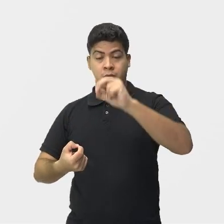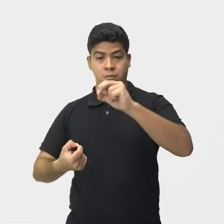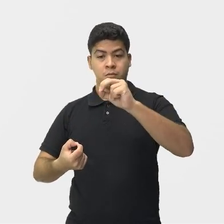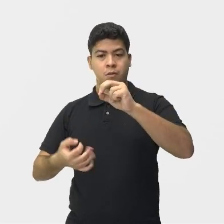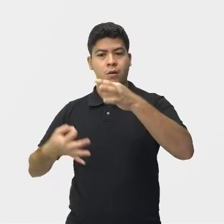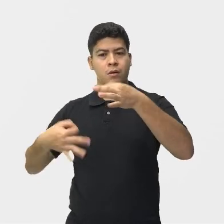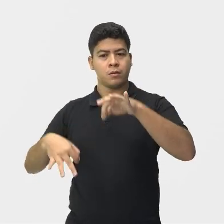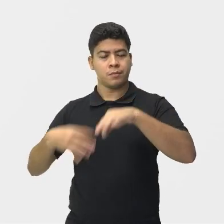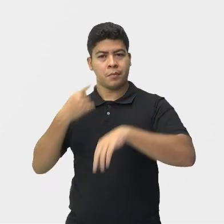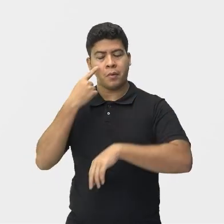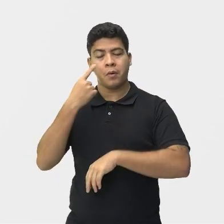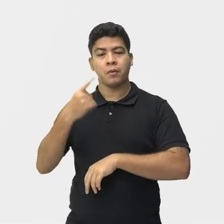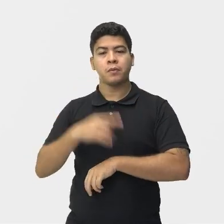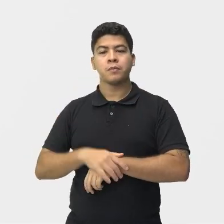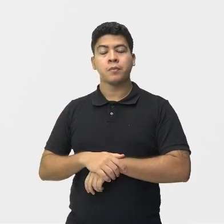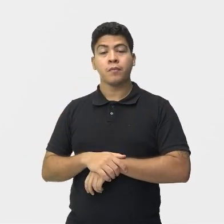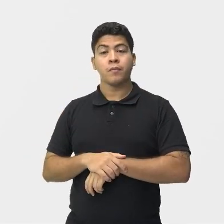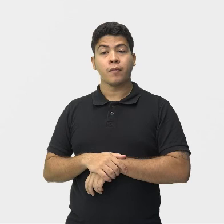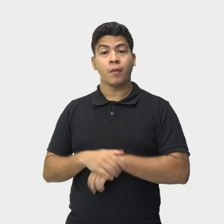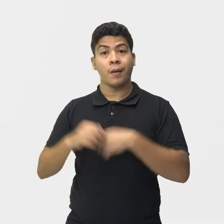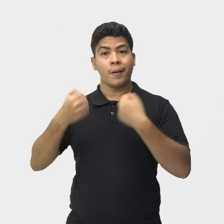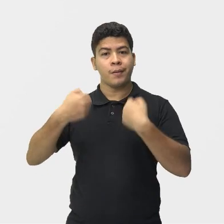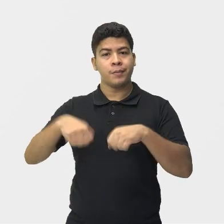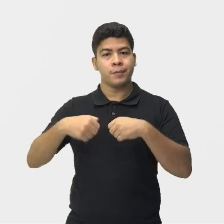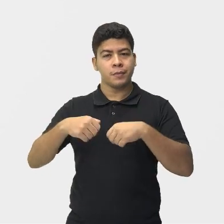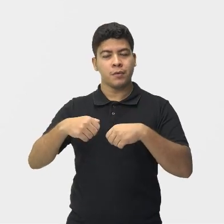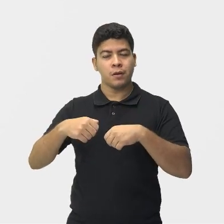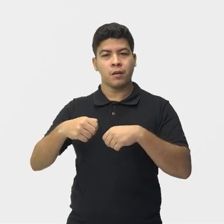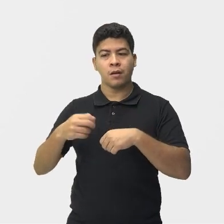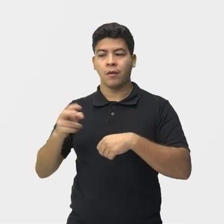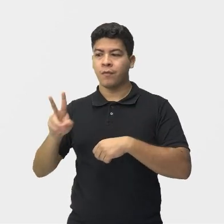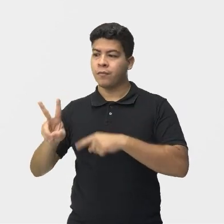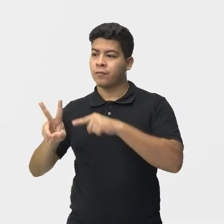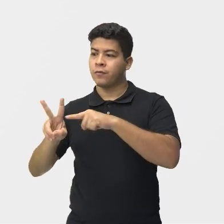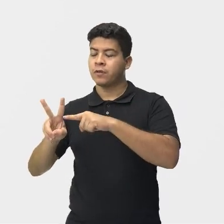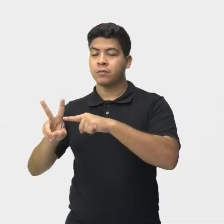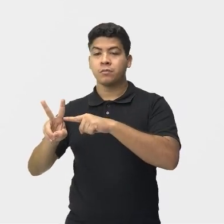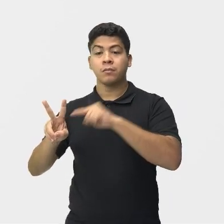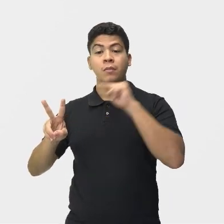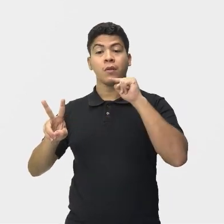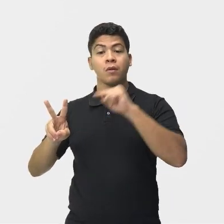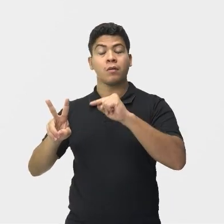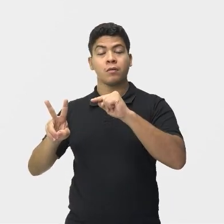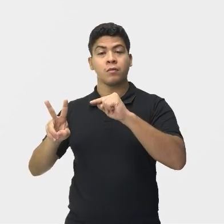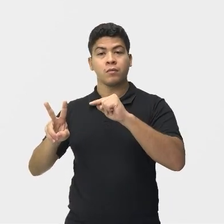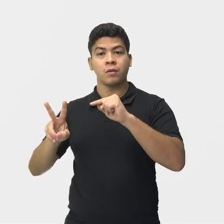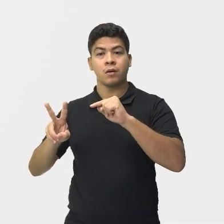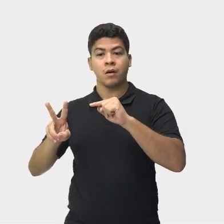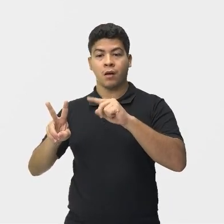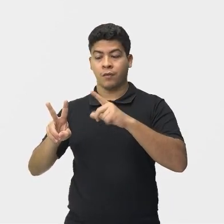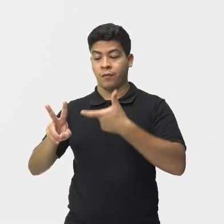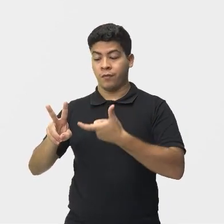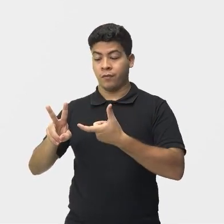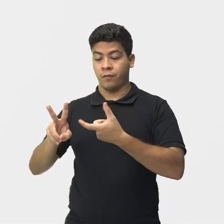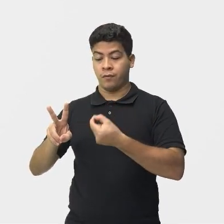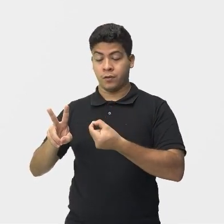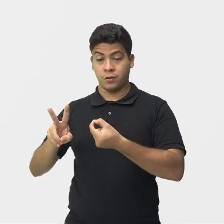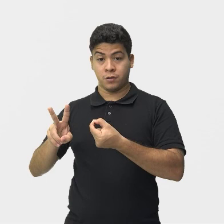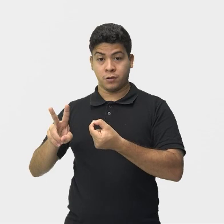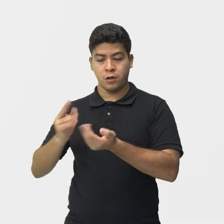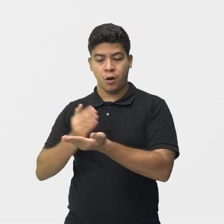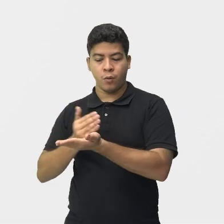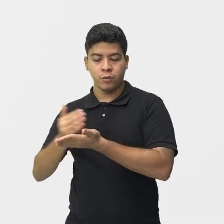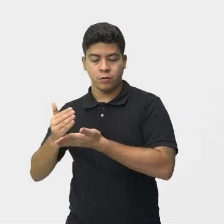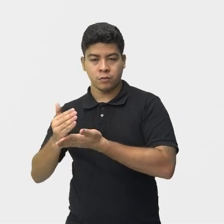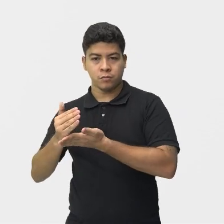a velocidade inicial. E a variação do tempo vai ser de 0 é o tempo inicial e 6 é